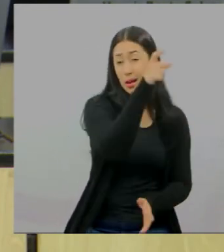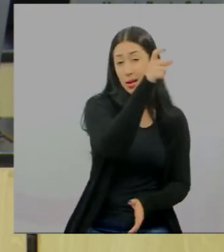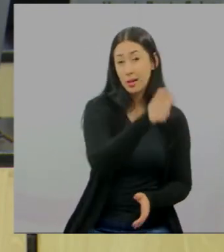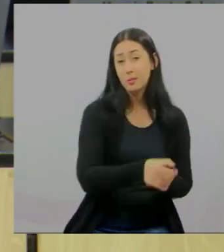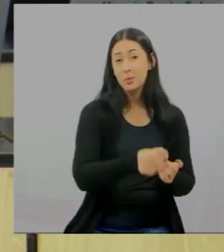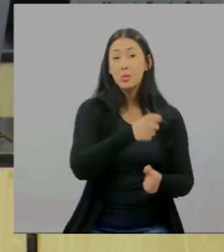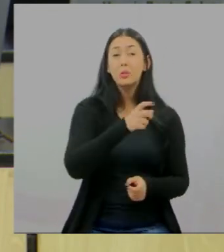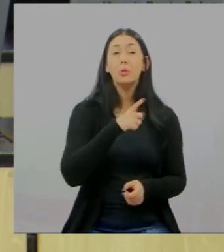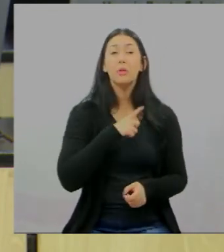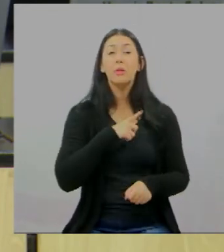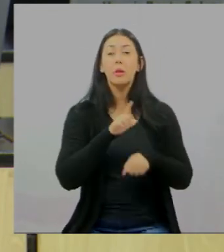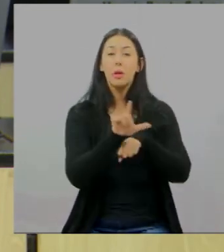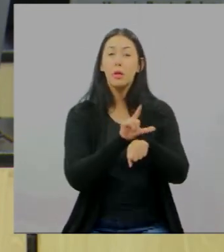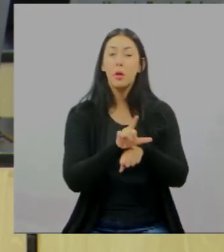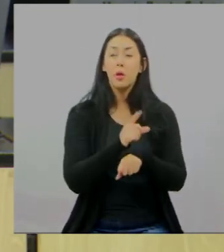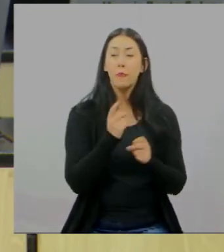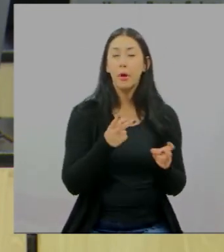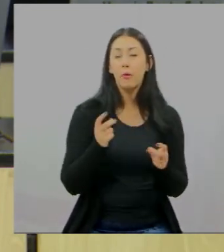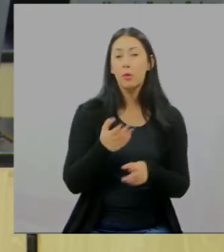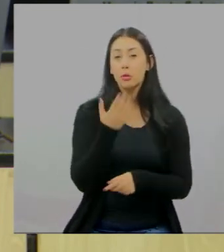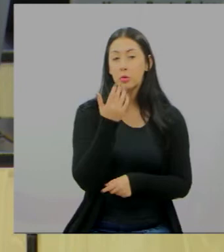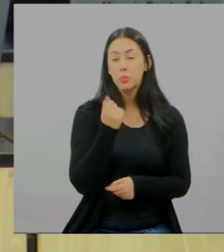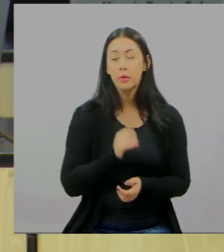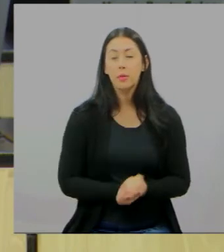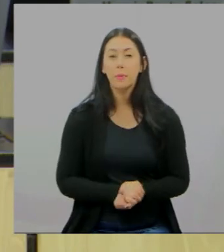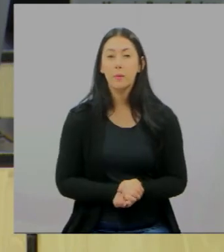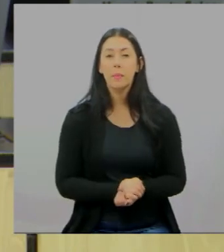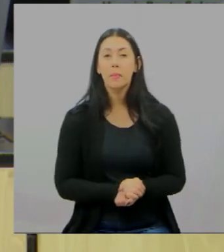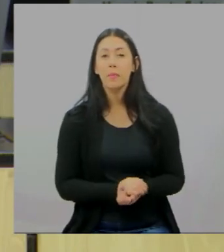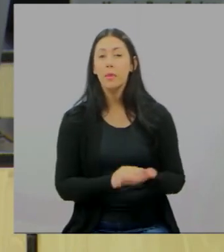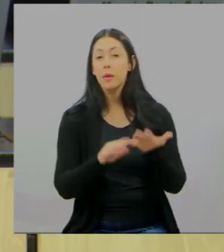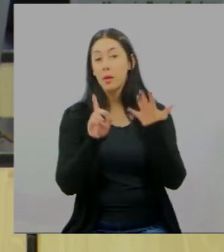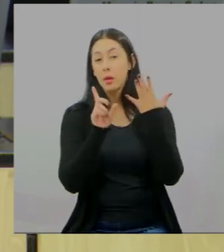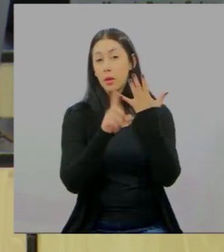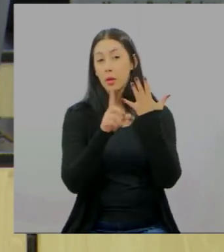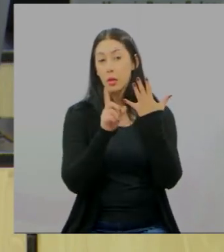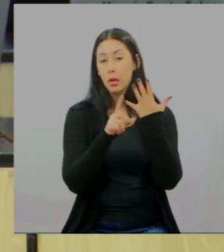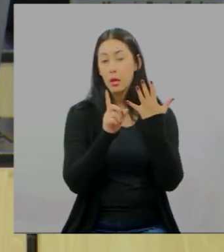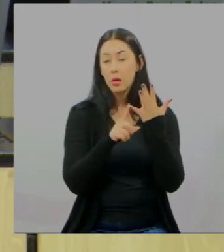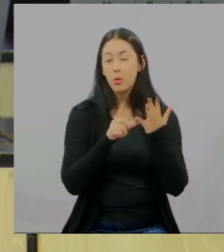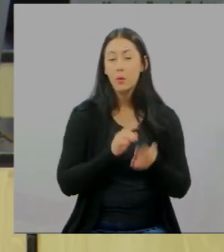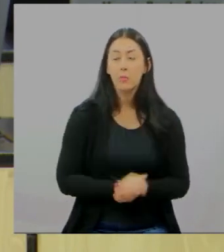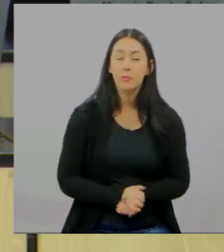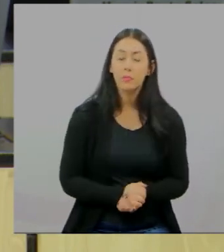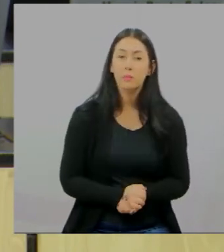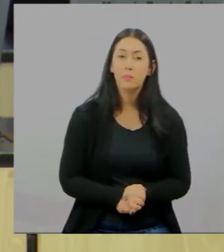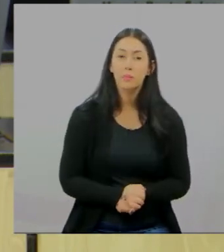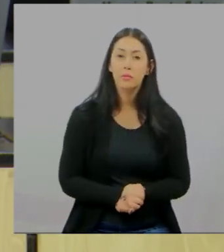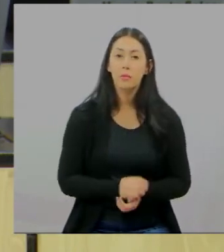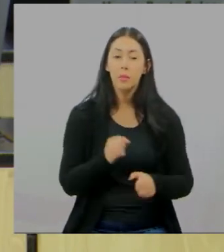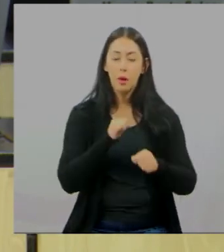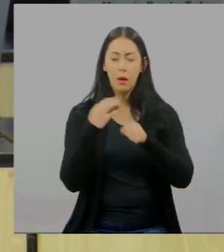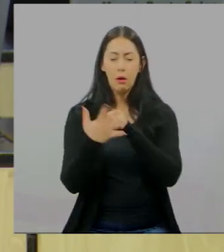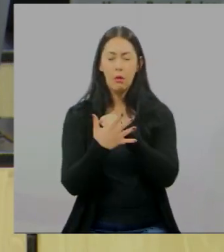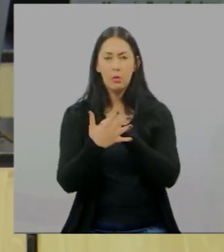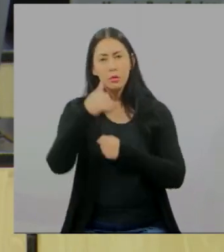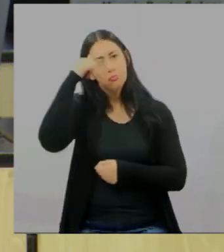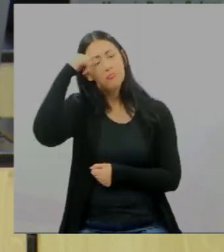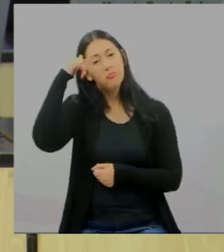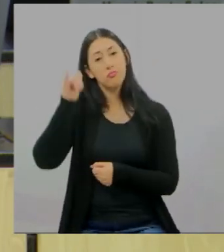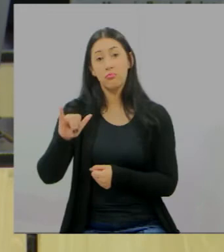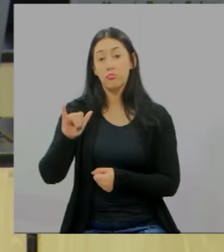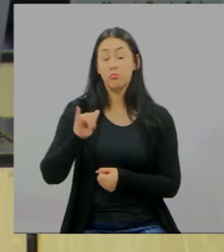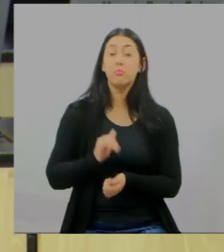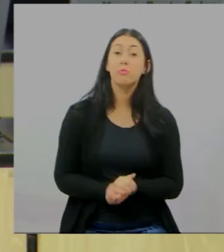afins? Quinto, diante do segmento com base na adesão das medidas do combate à Covid-19 por parte da